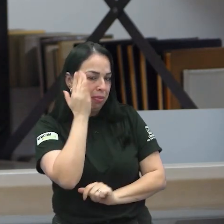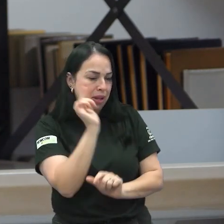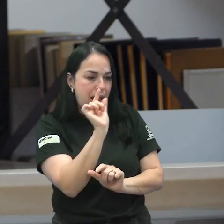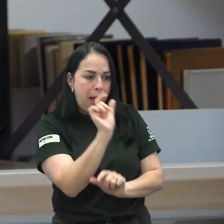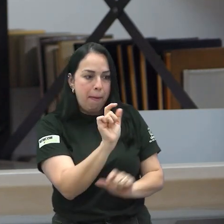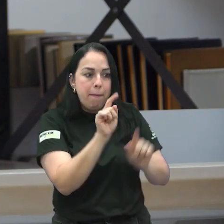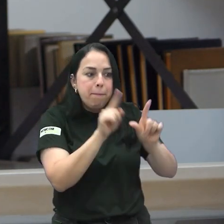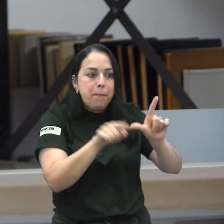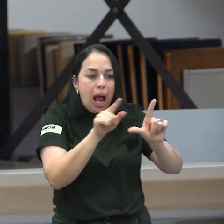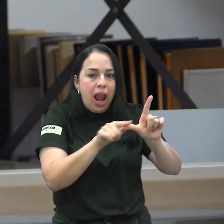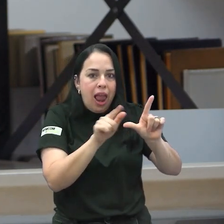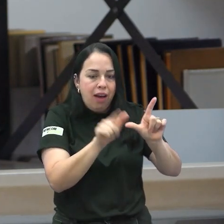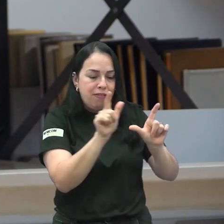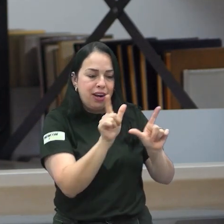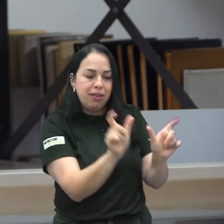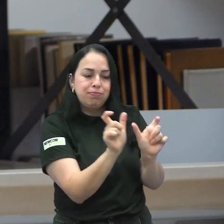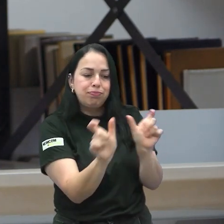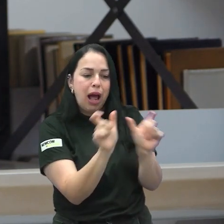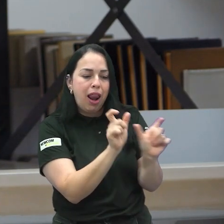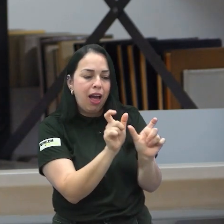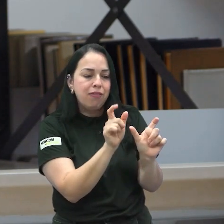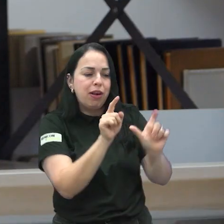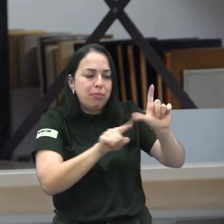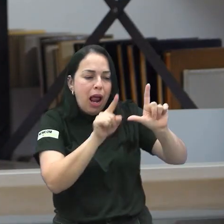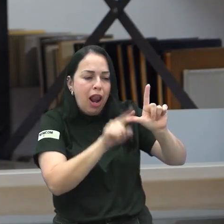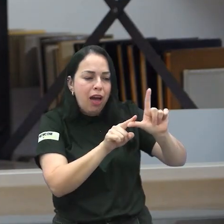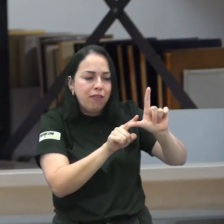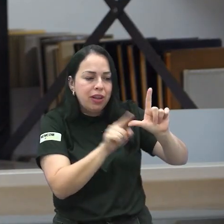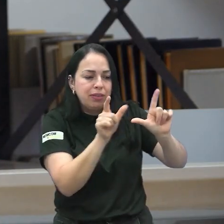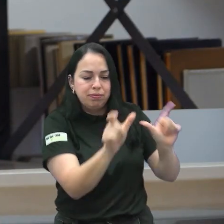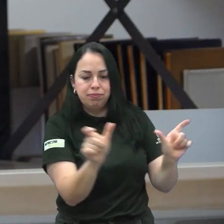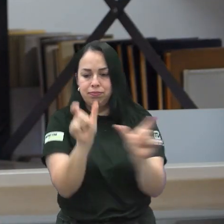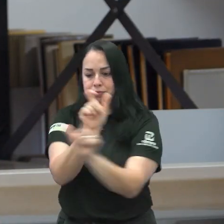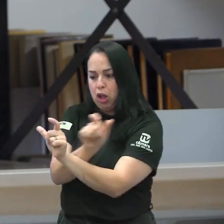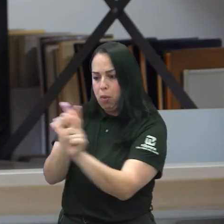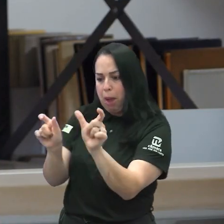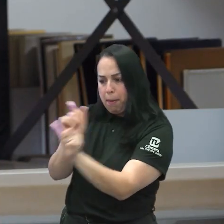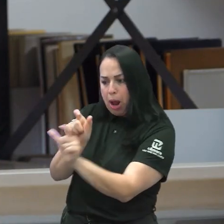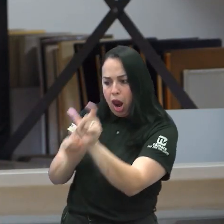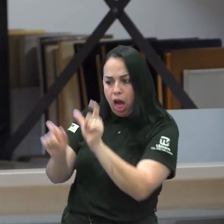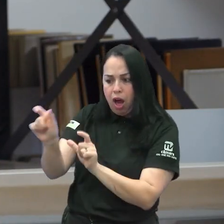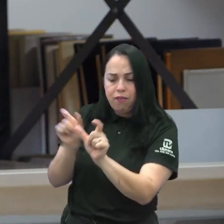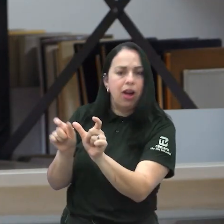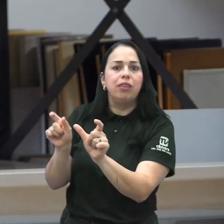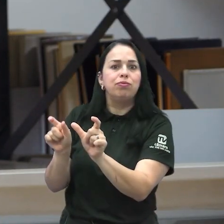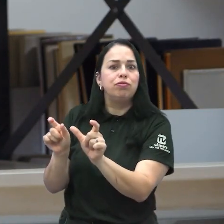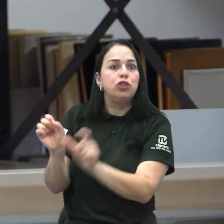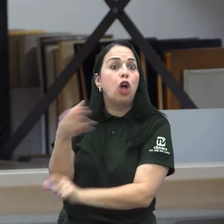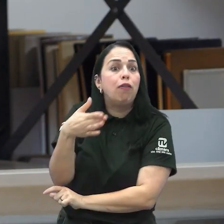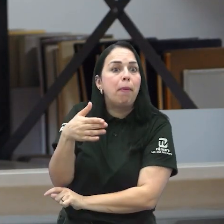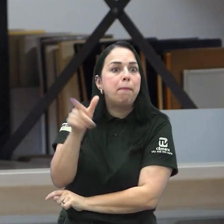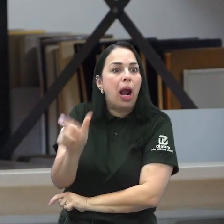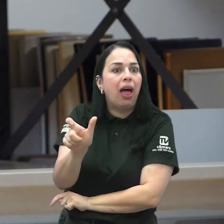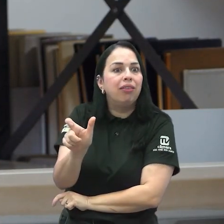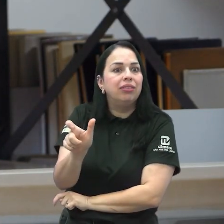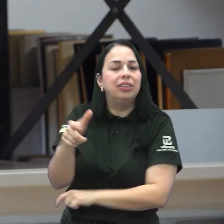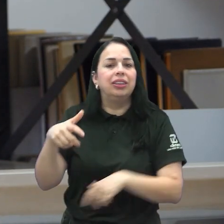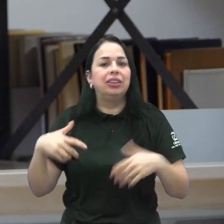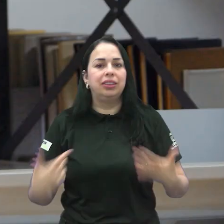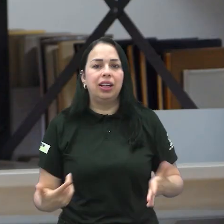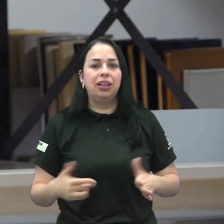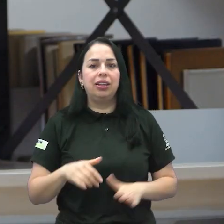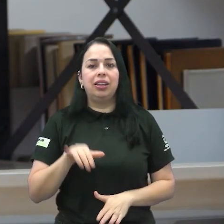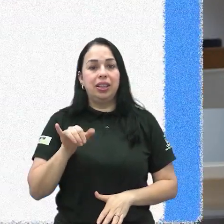palavra é formada pela reorganização das letras de outra palavra. E nesse caso aqui, Iracema é um anagrama